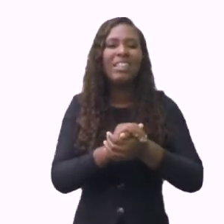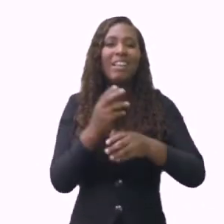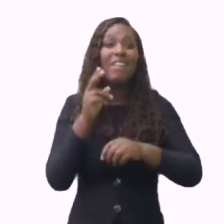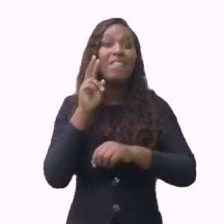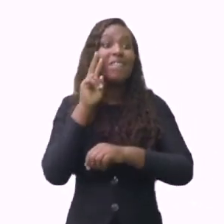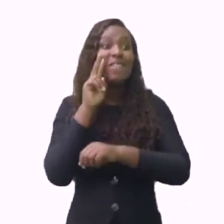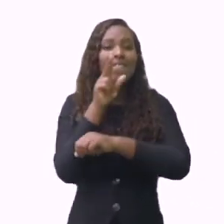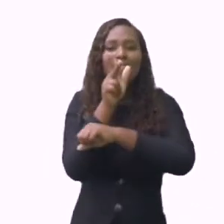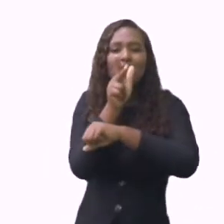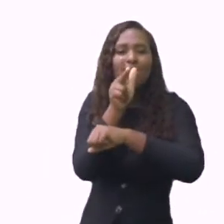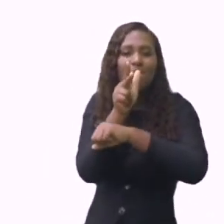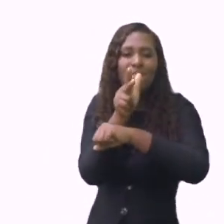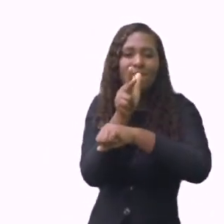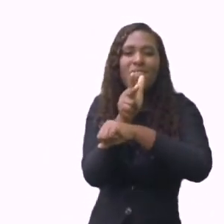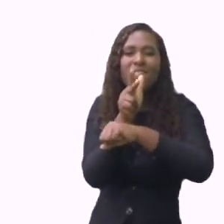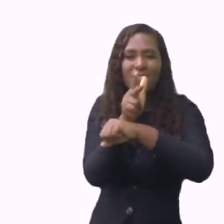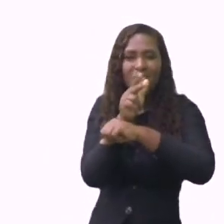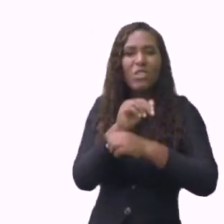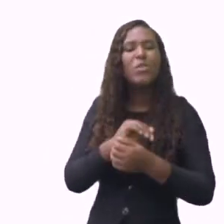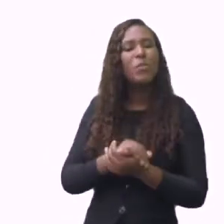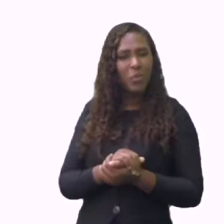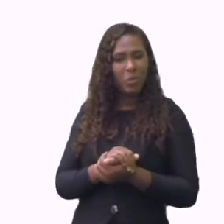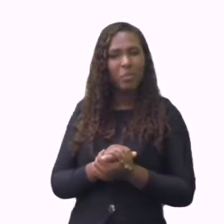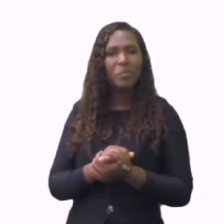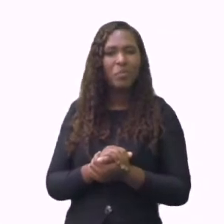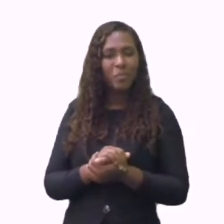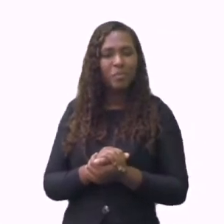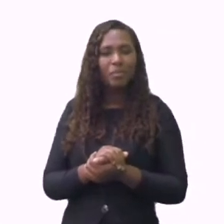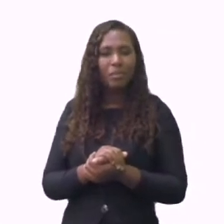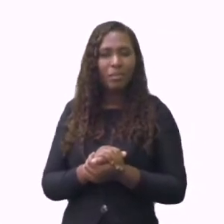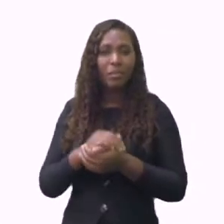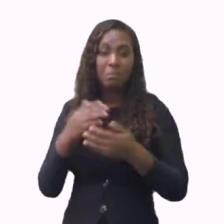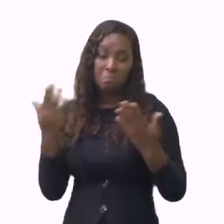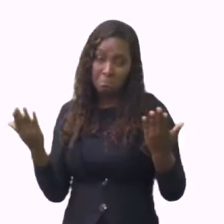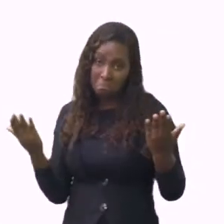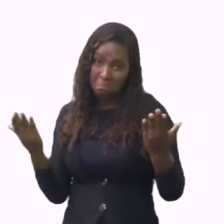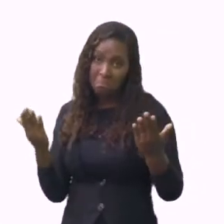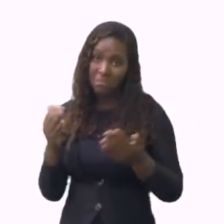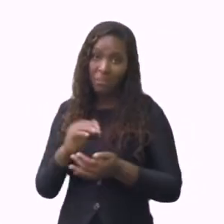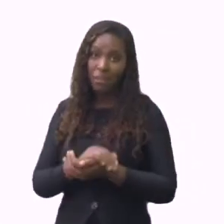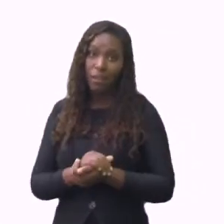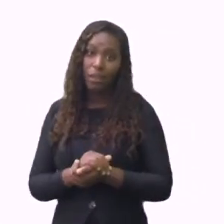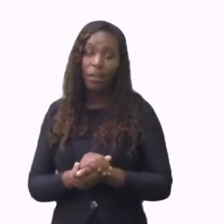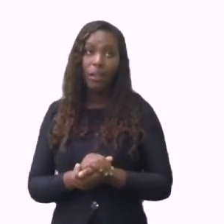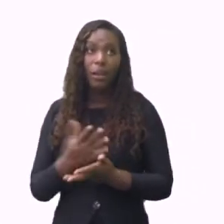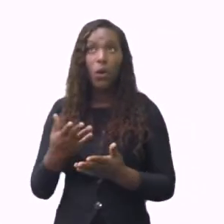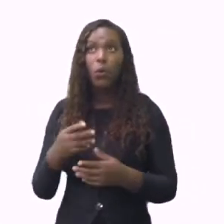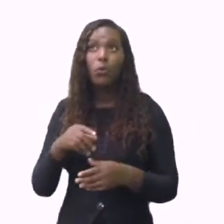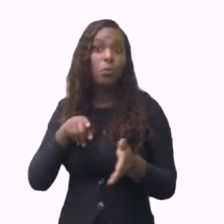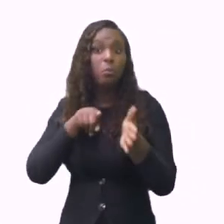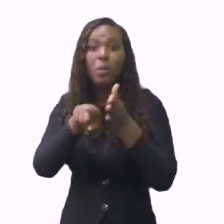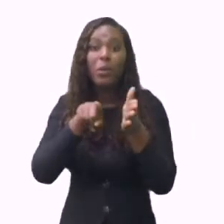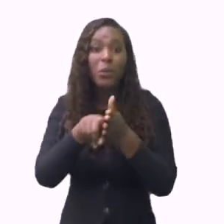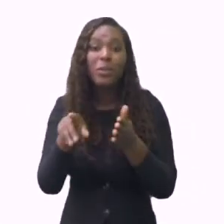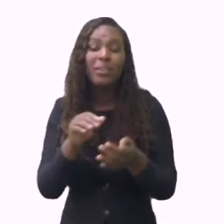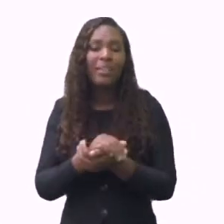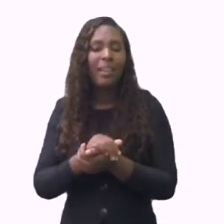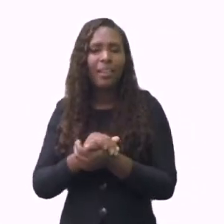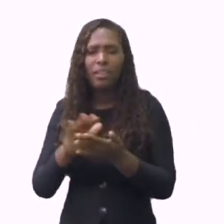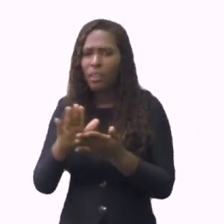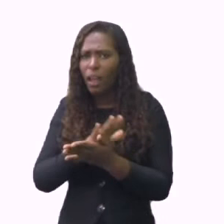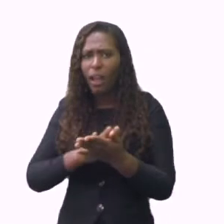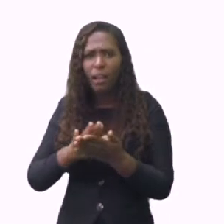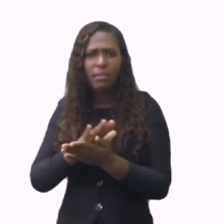final. Não perguntei alguma coisa, não fiz uma cara de espanto, então é um ponto